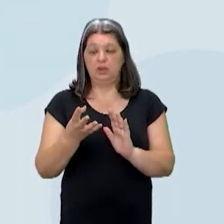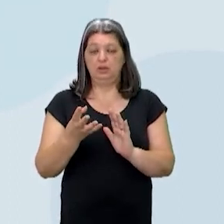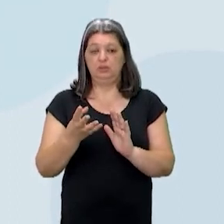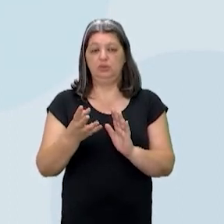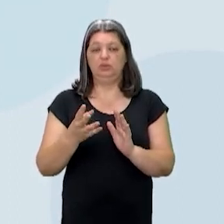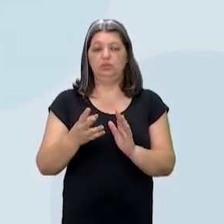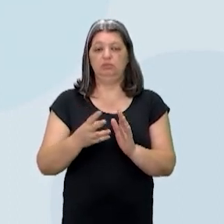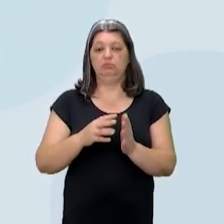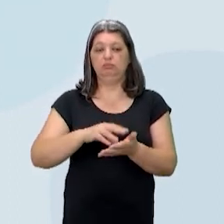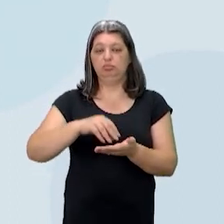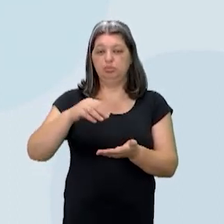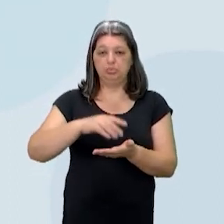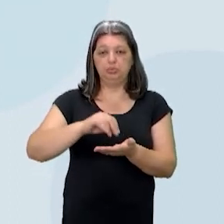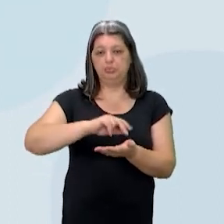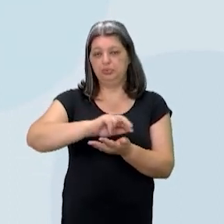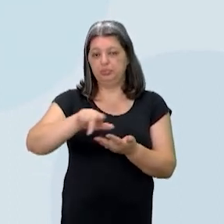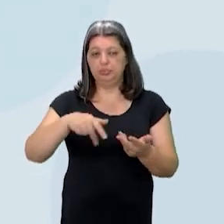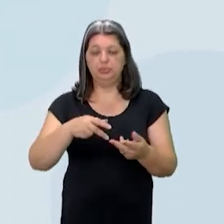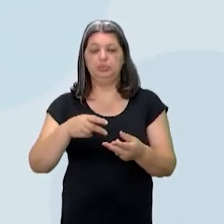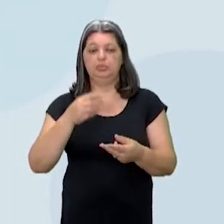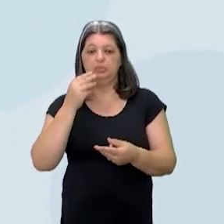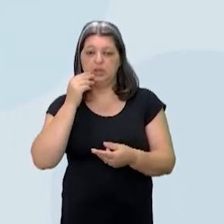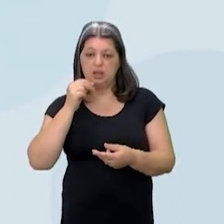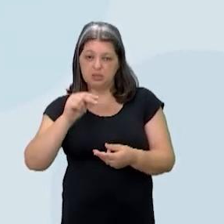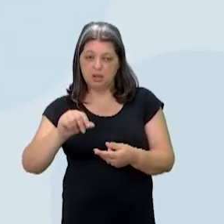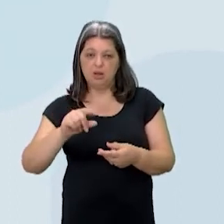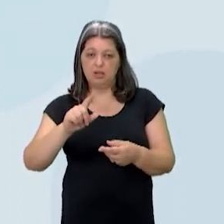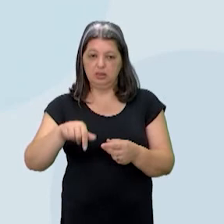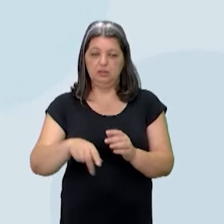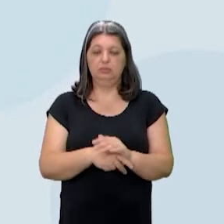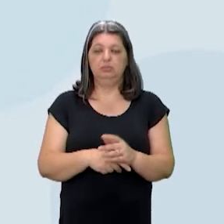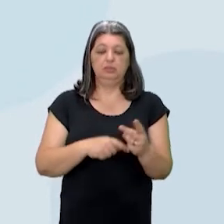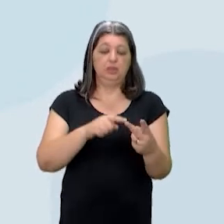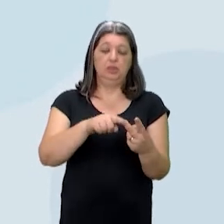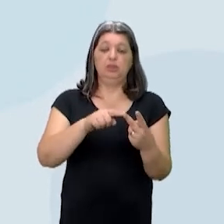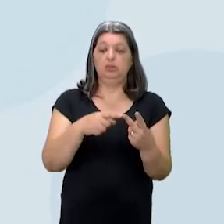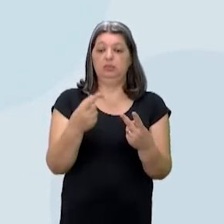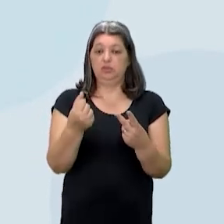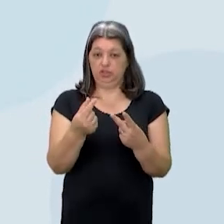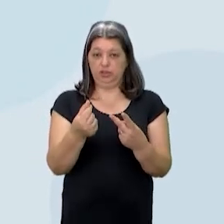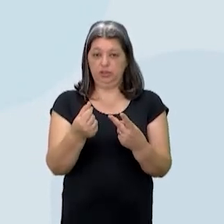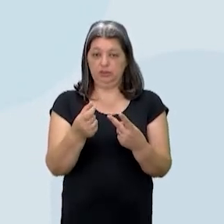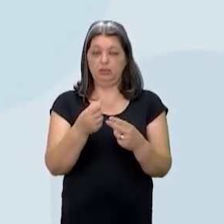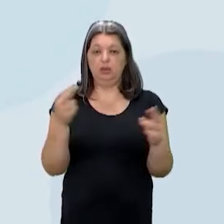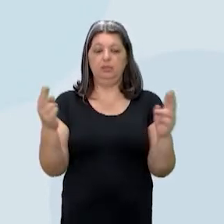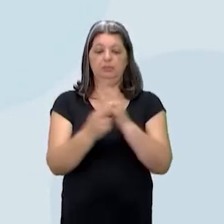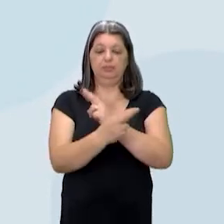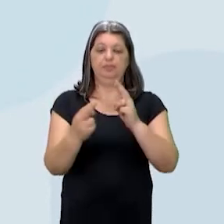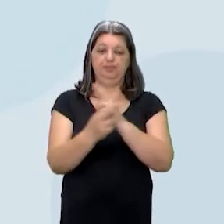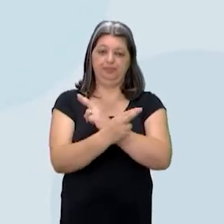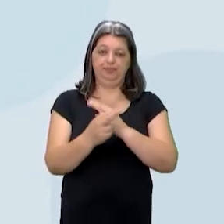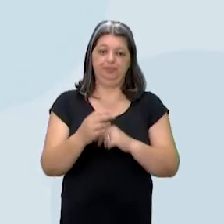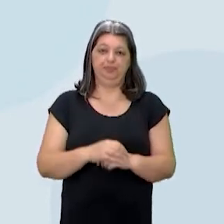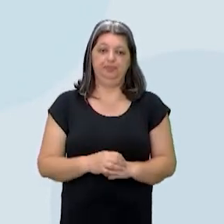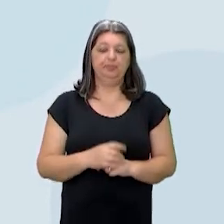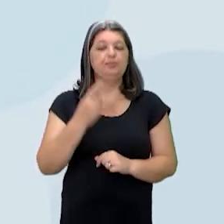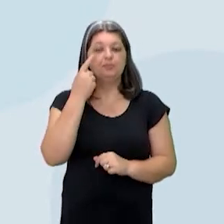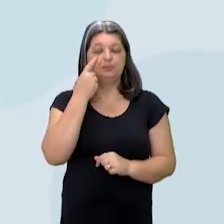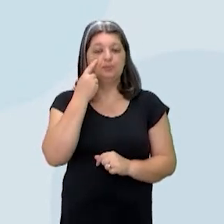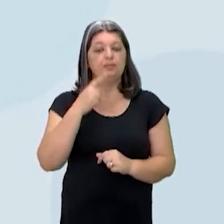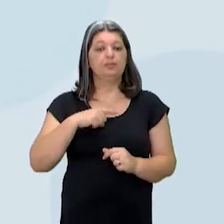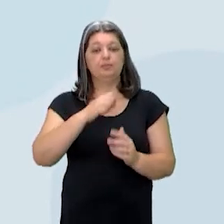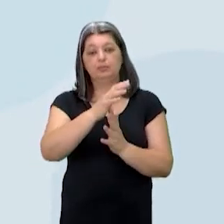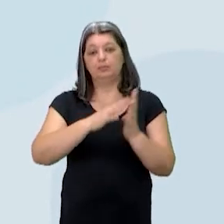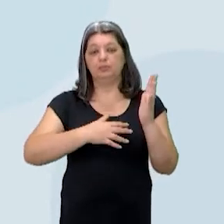e preço. Então, a gente tem duas grandezas aí que estão se relacionando, tá certo? Então, vamos ver o que está na tabela,